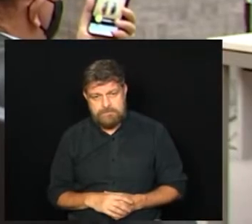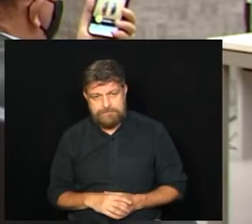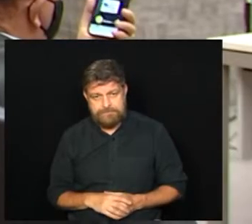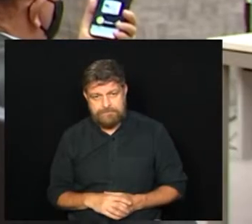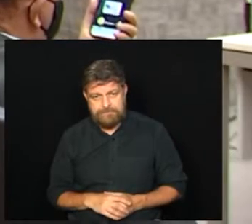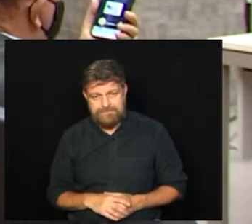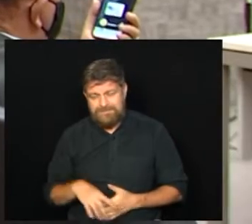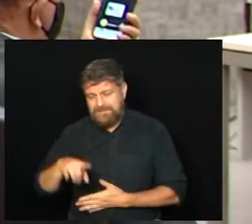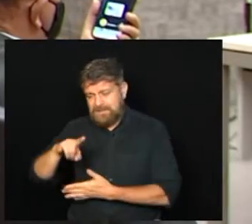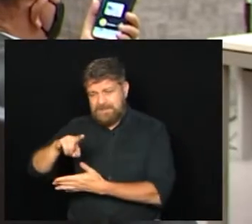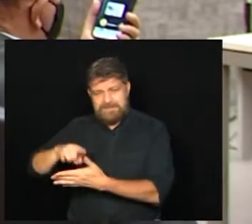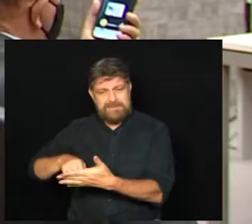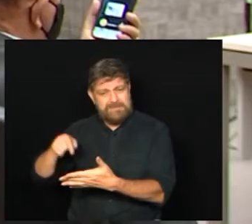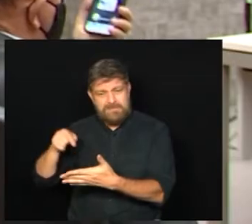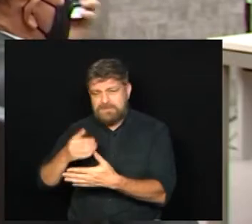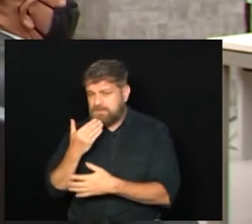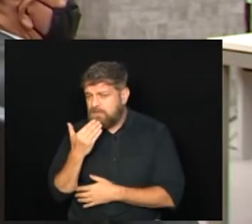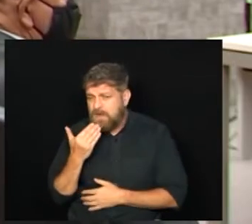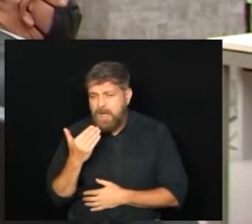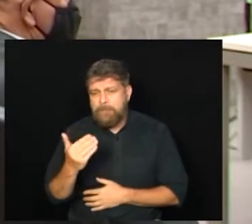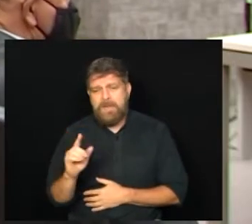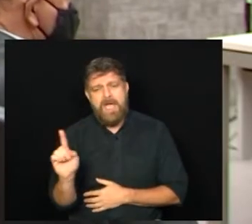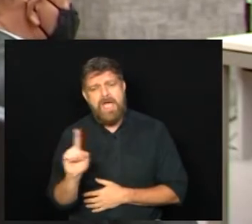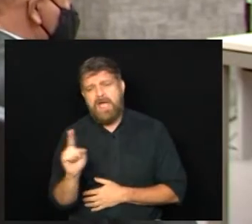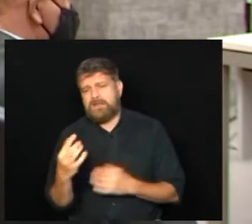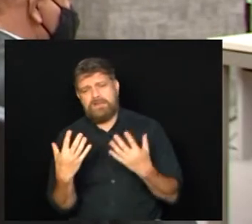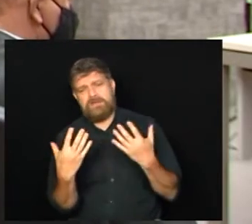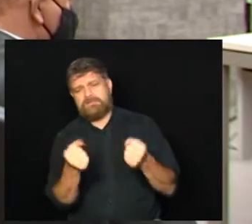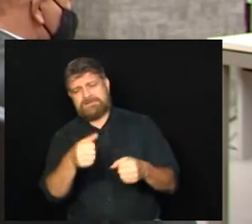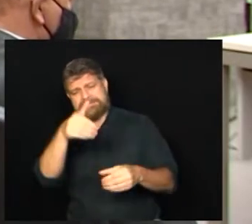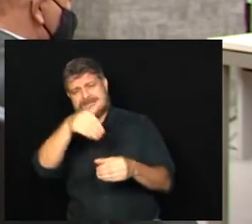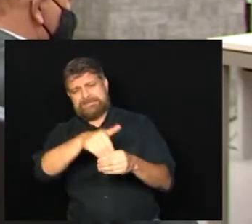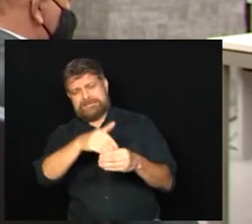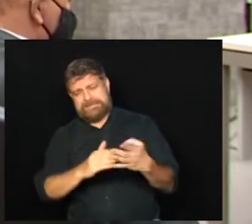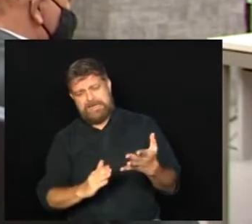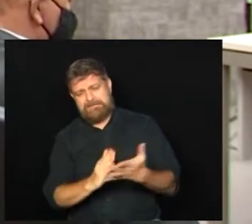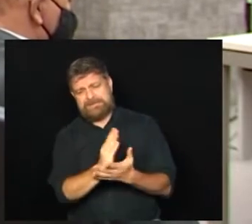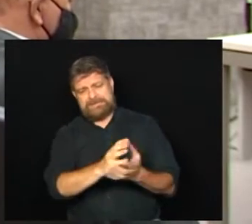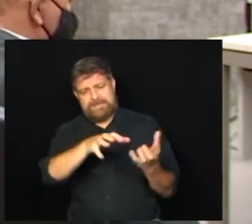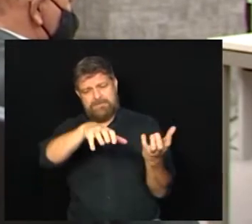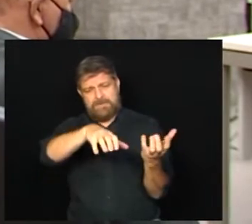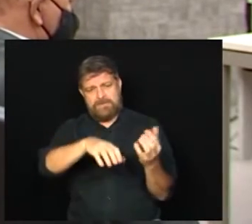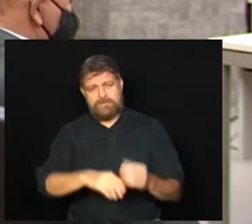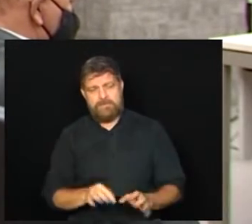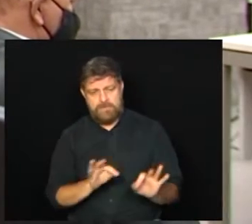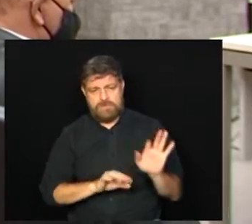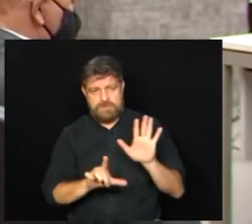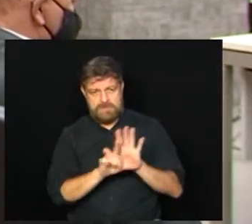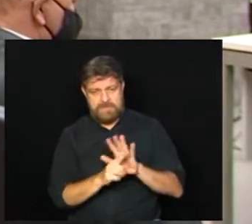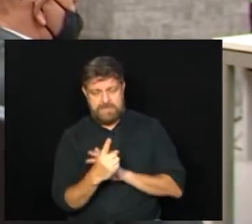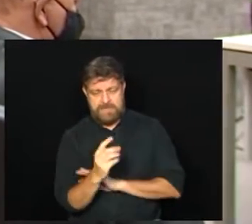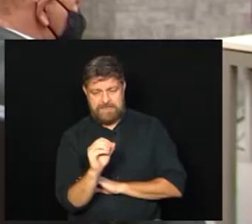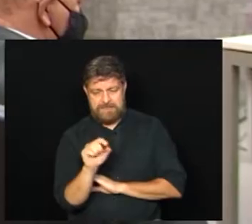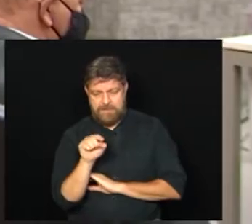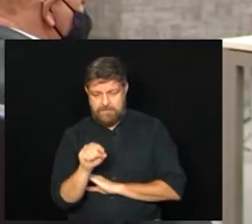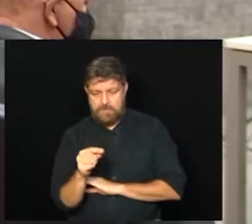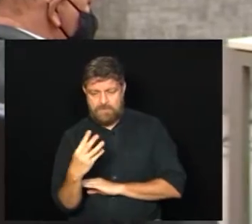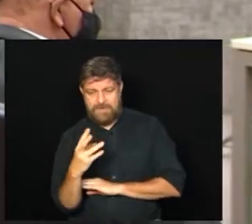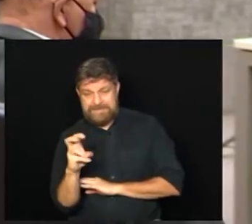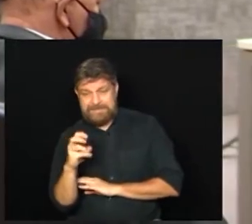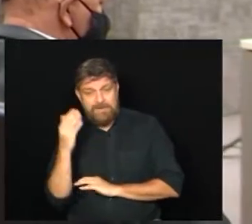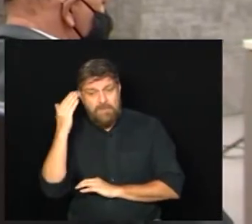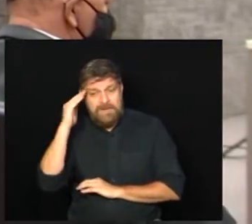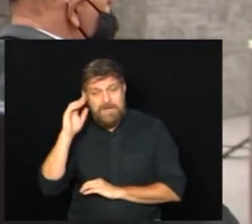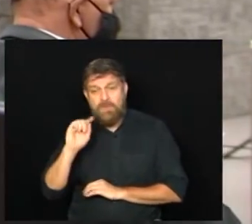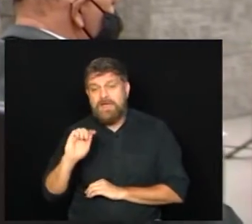Essa moção a gente pede para que não seja aprovado o PL 1045, justamente por entender que ele